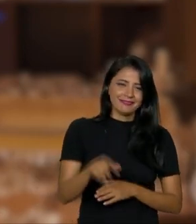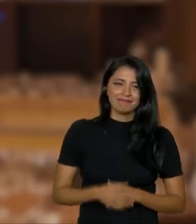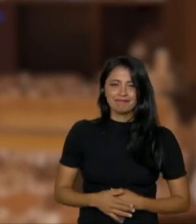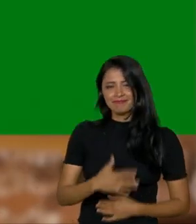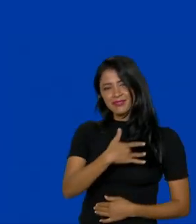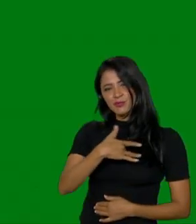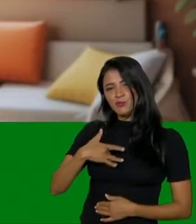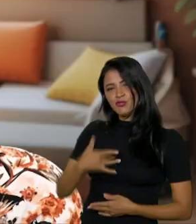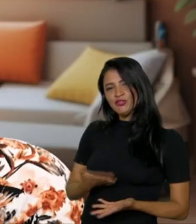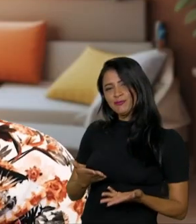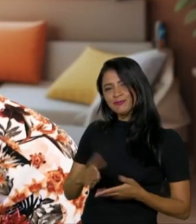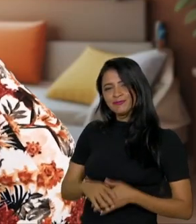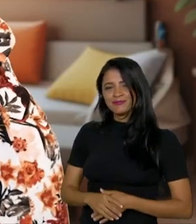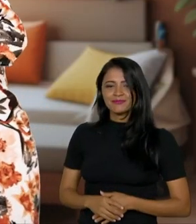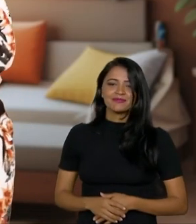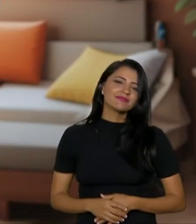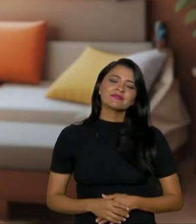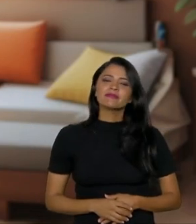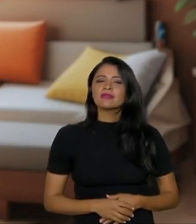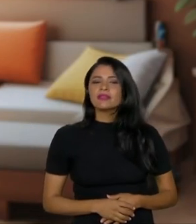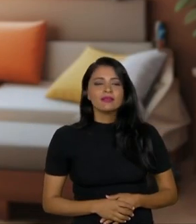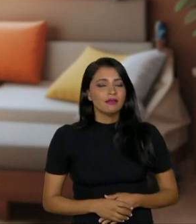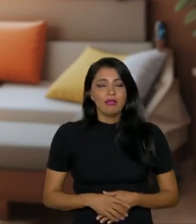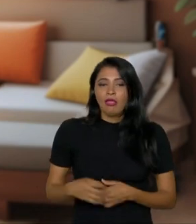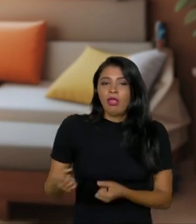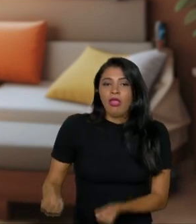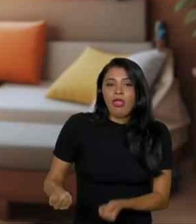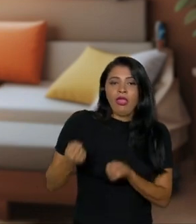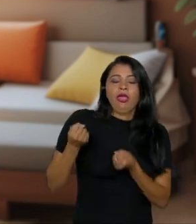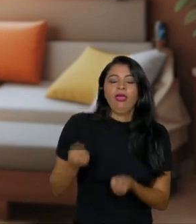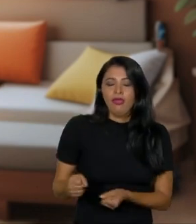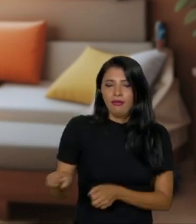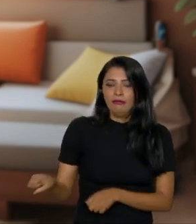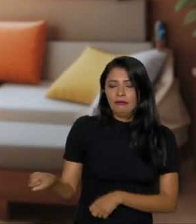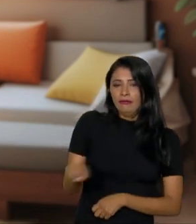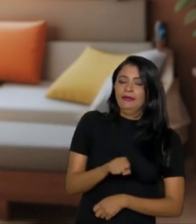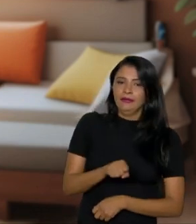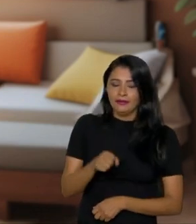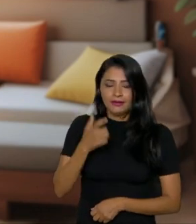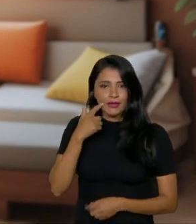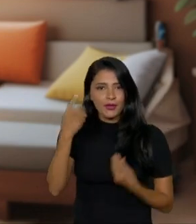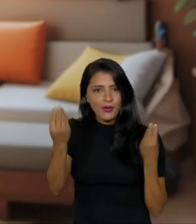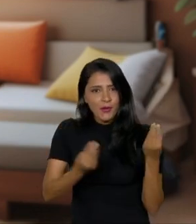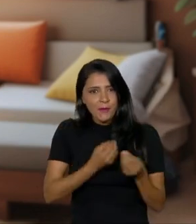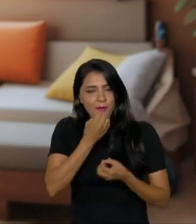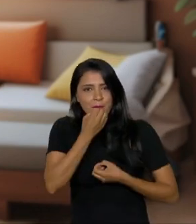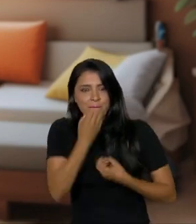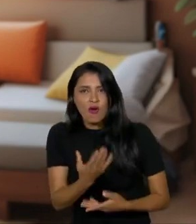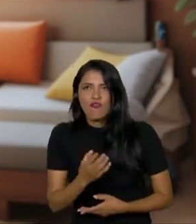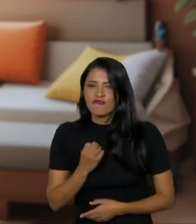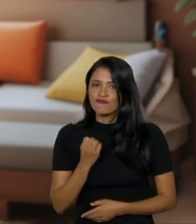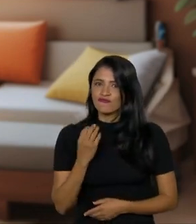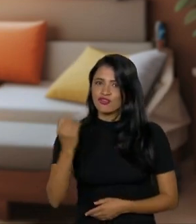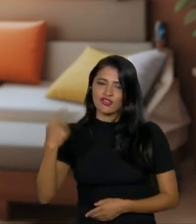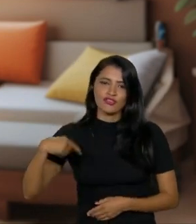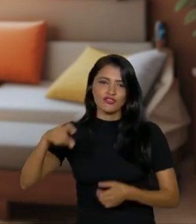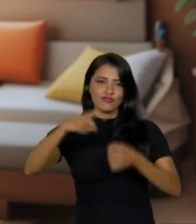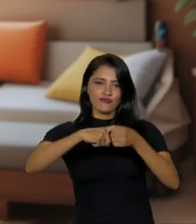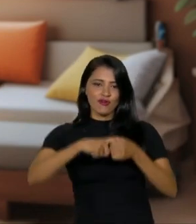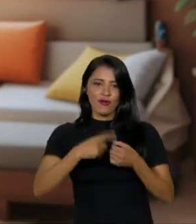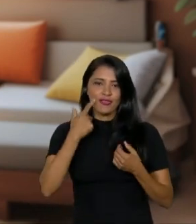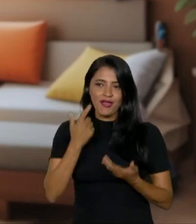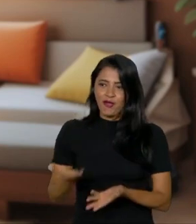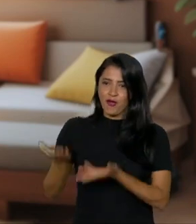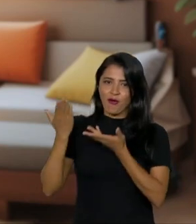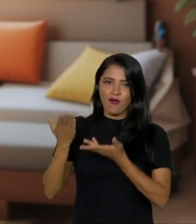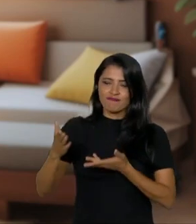Saúde! Oh, meu Deus, mas que mala pesada! Mas como é bom viajar. A gente volta aqui, ó,